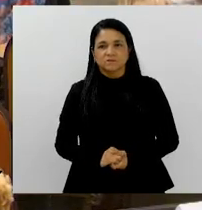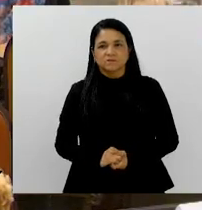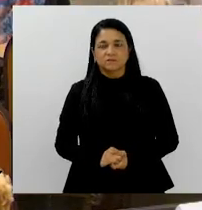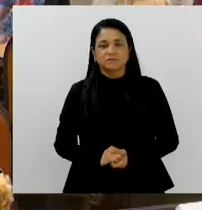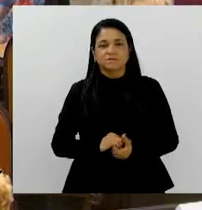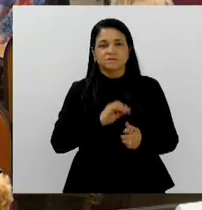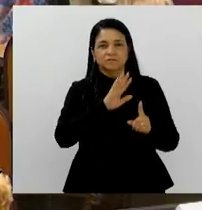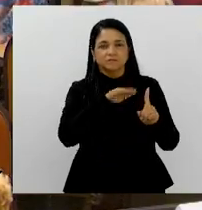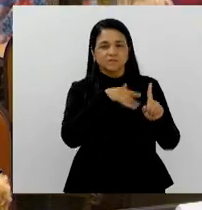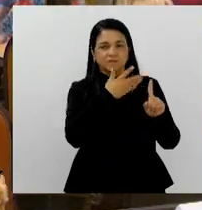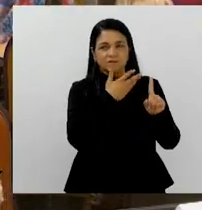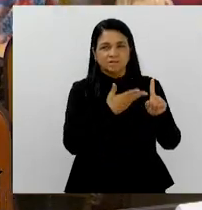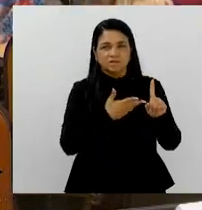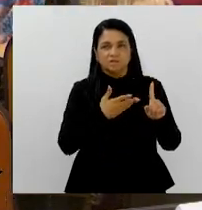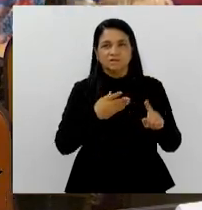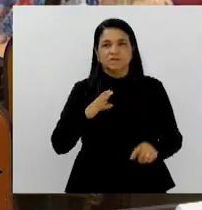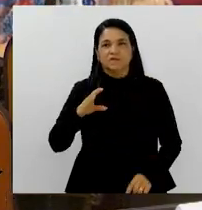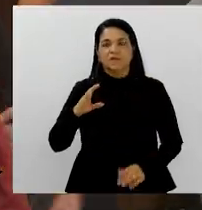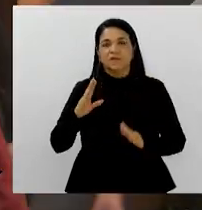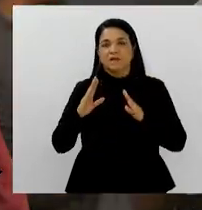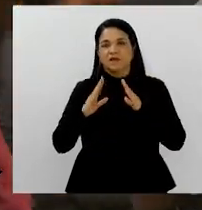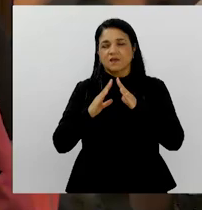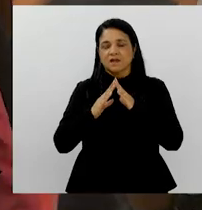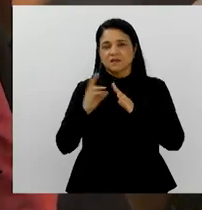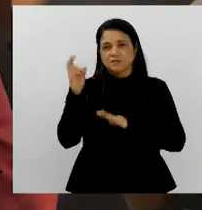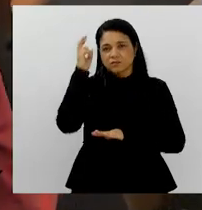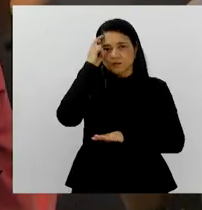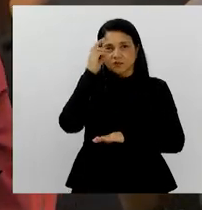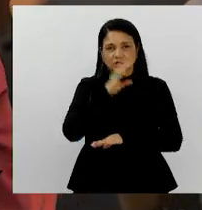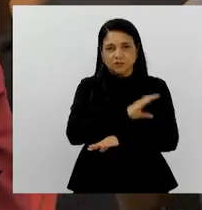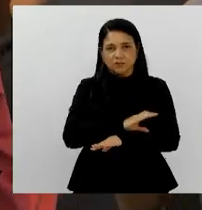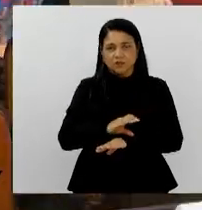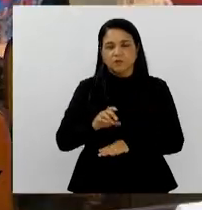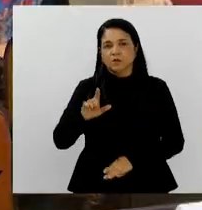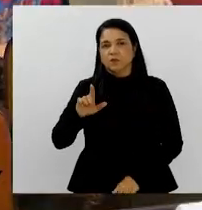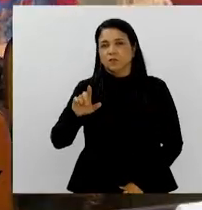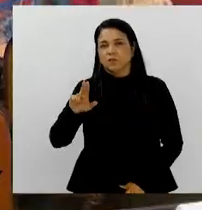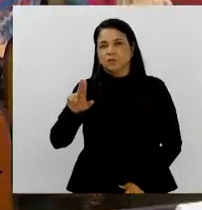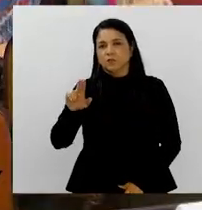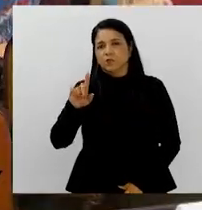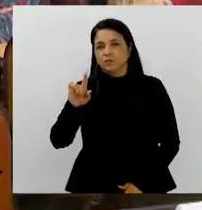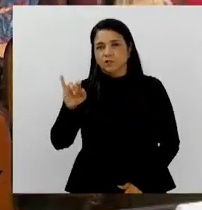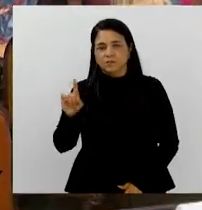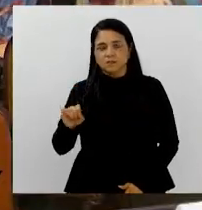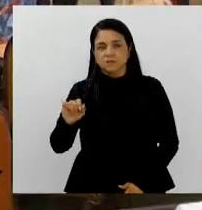Próximo agraciado, Casa de Cultura Heloísa Alberto Torres.